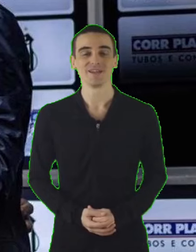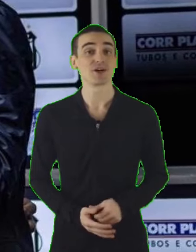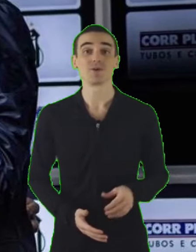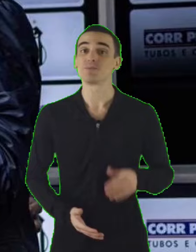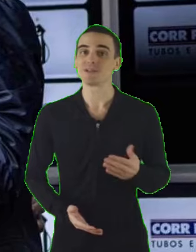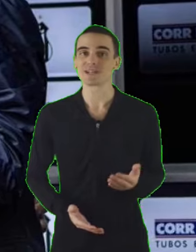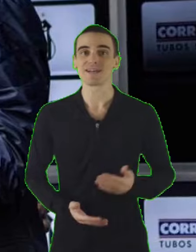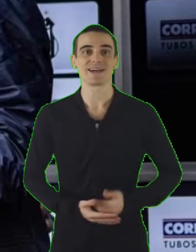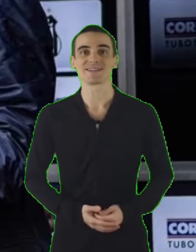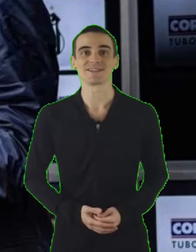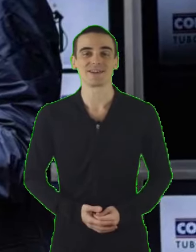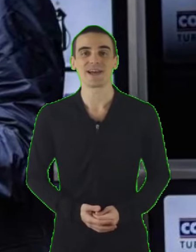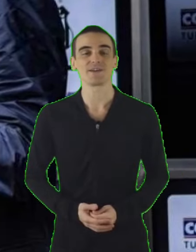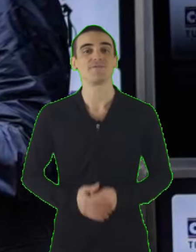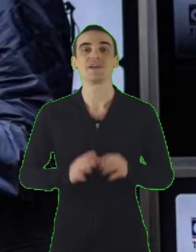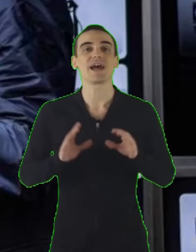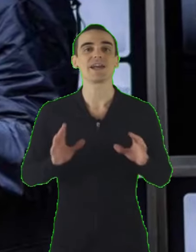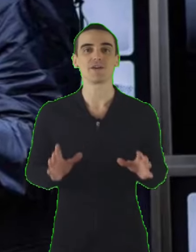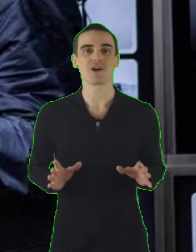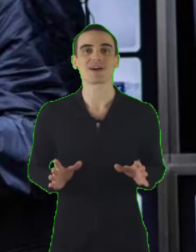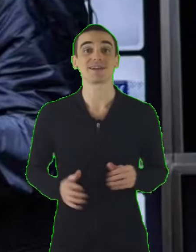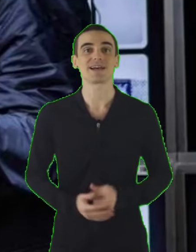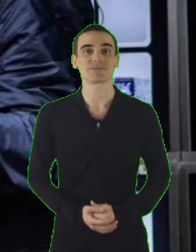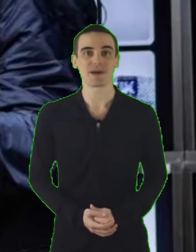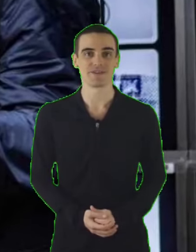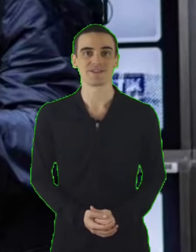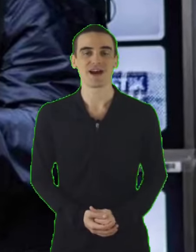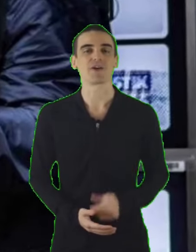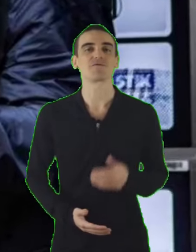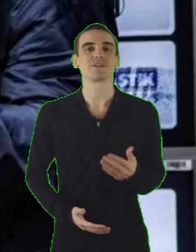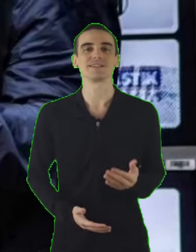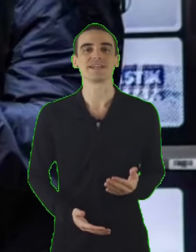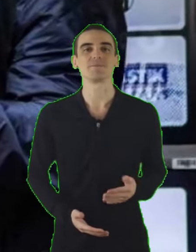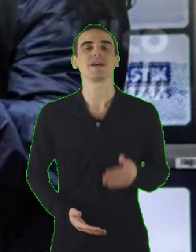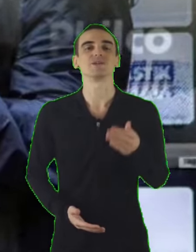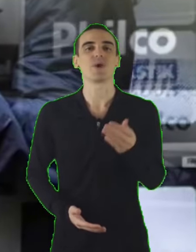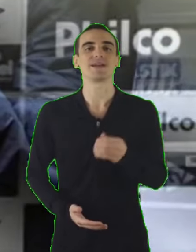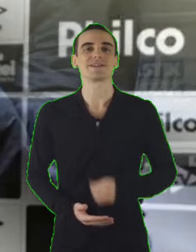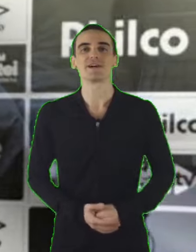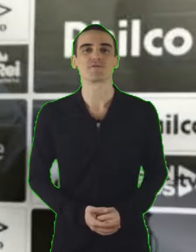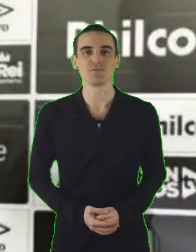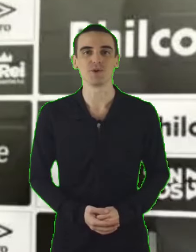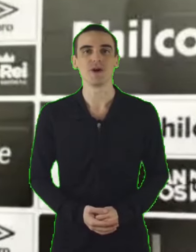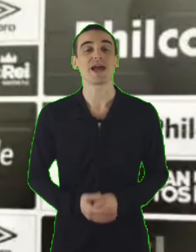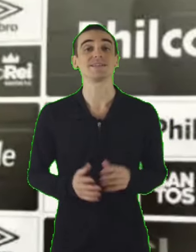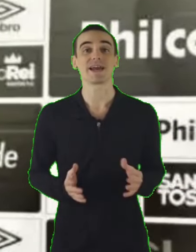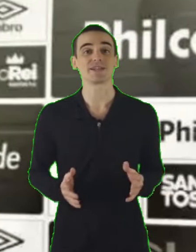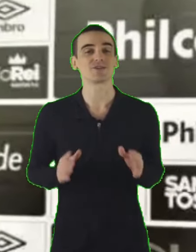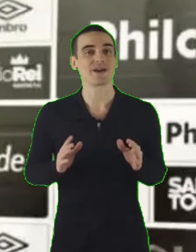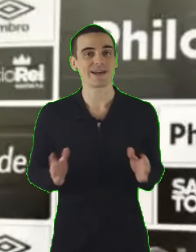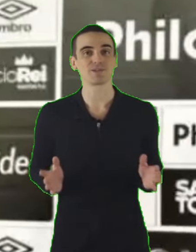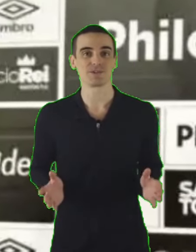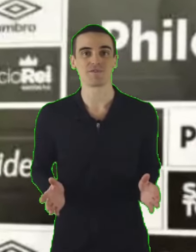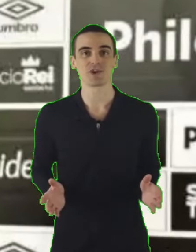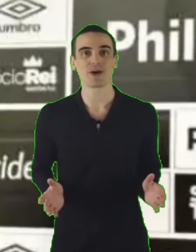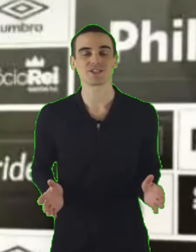buscam fortalecer seus elencos visando os desafios que virão. Para o Cruzeiro, a contratação de Jean Lucas representa um passo estratégico na reconstrução do time